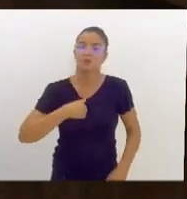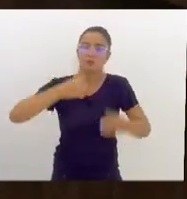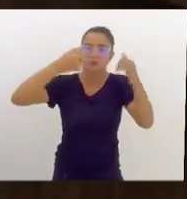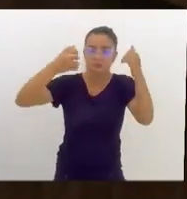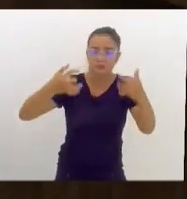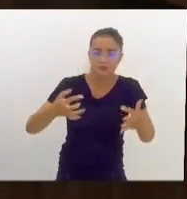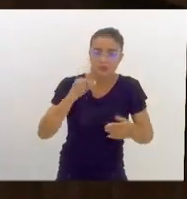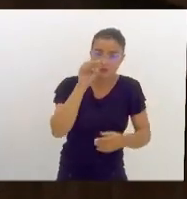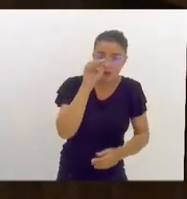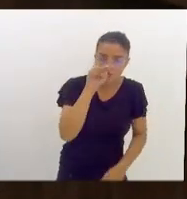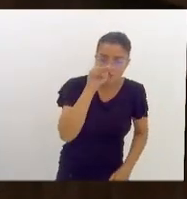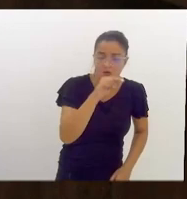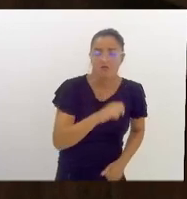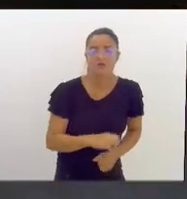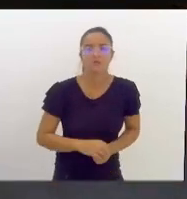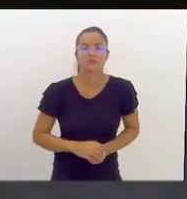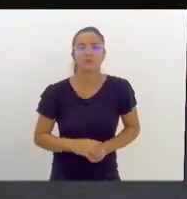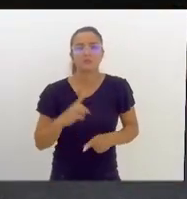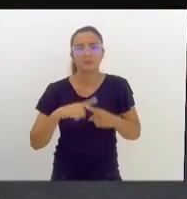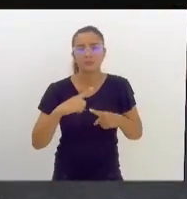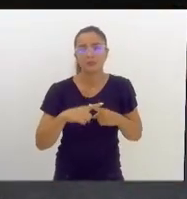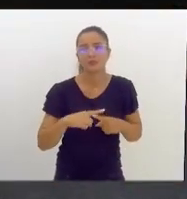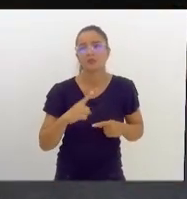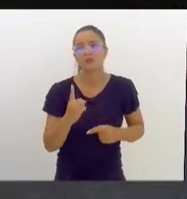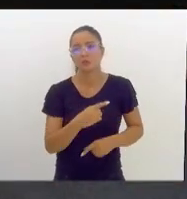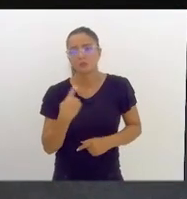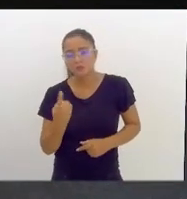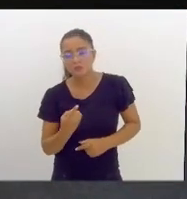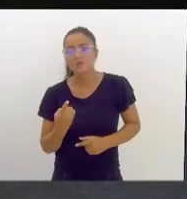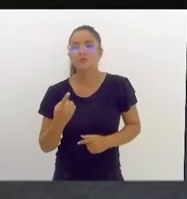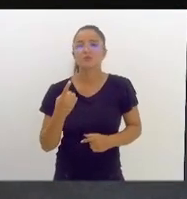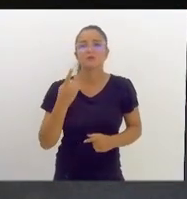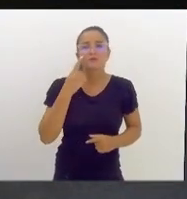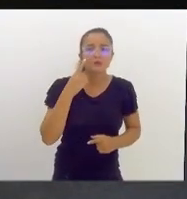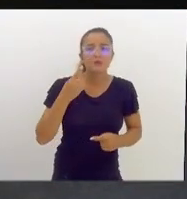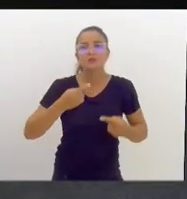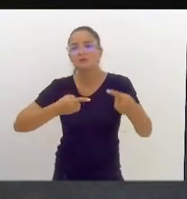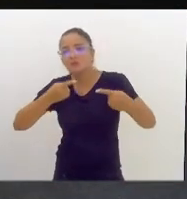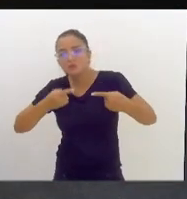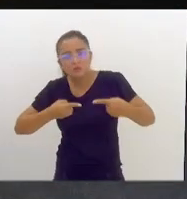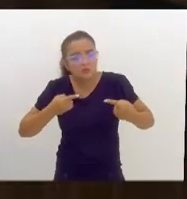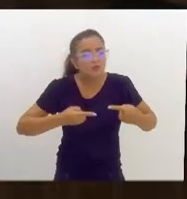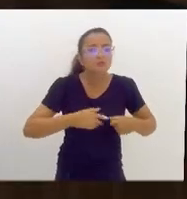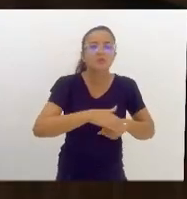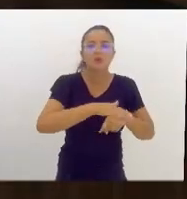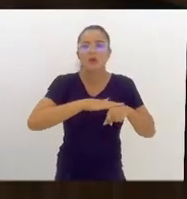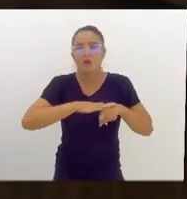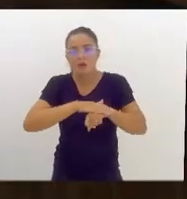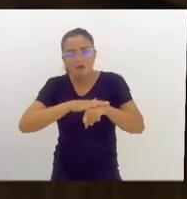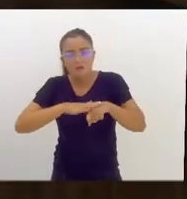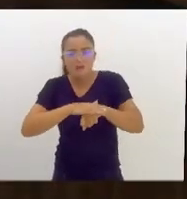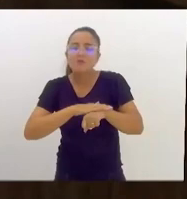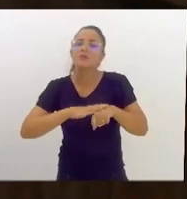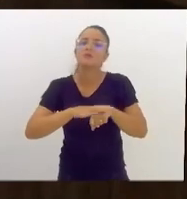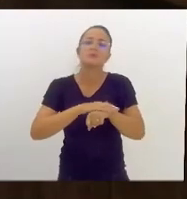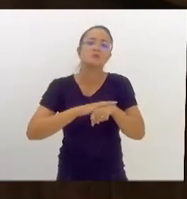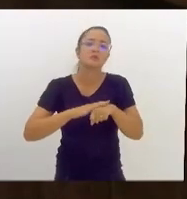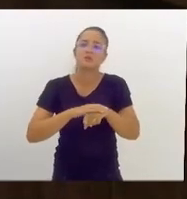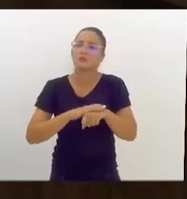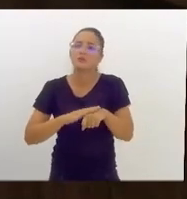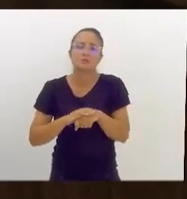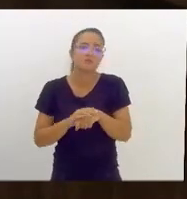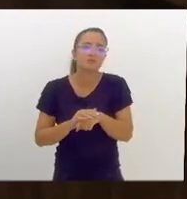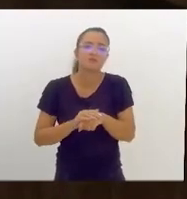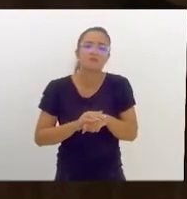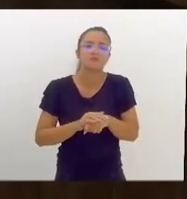Excelência o que a gente aqui discutiu, conversou, independente do que os